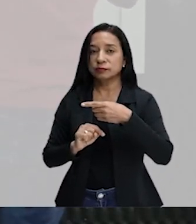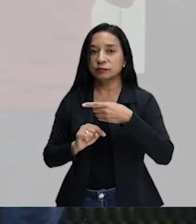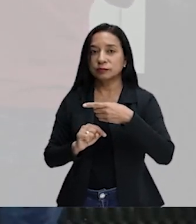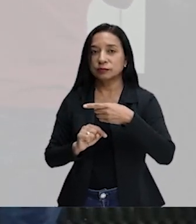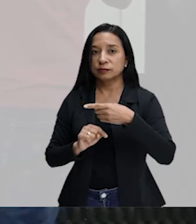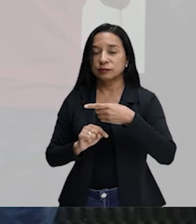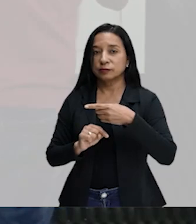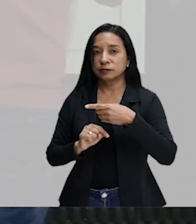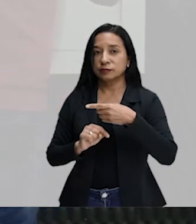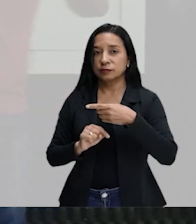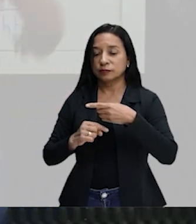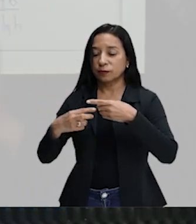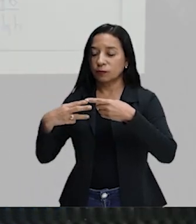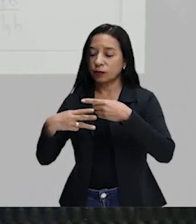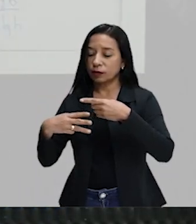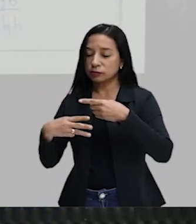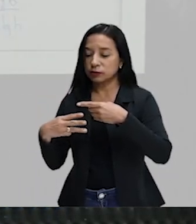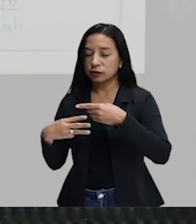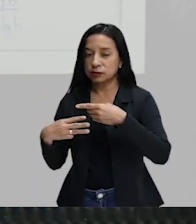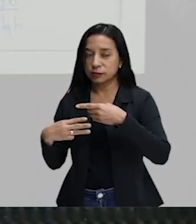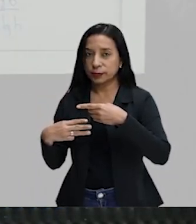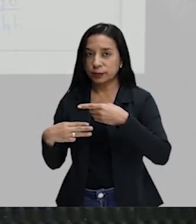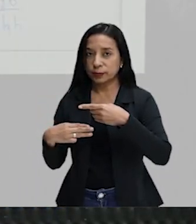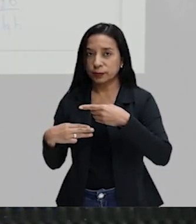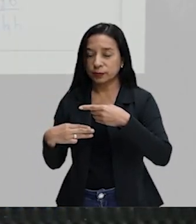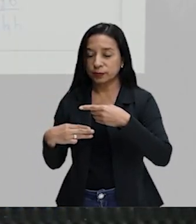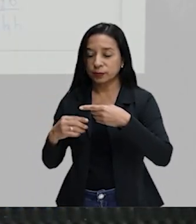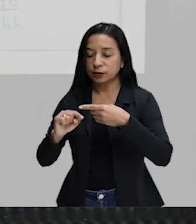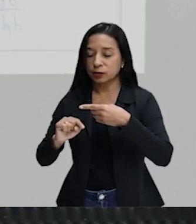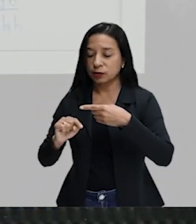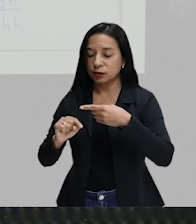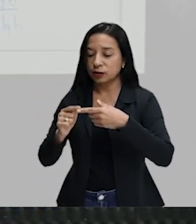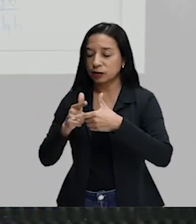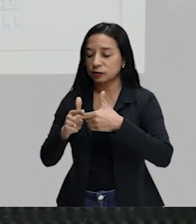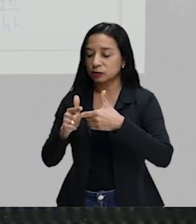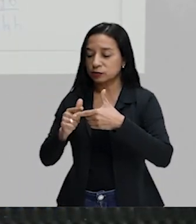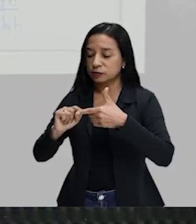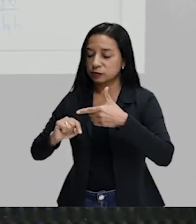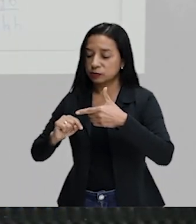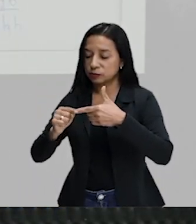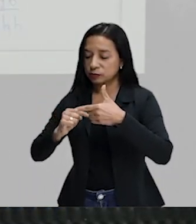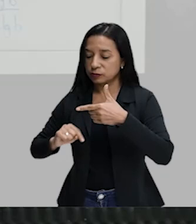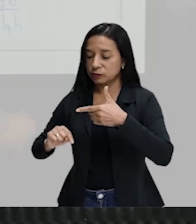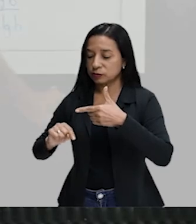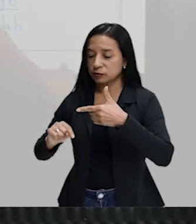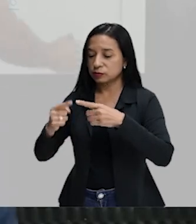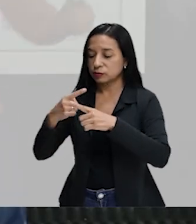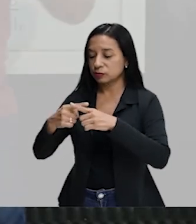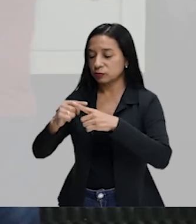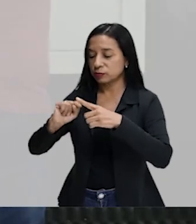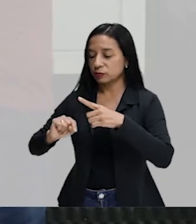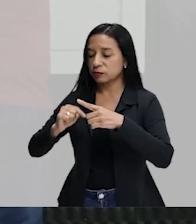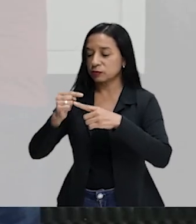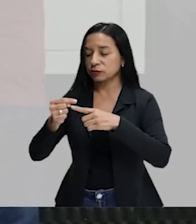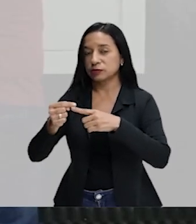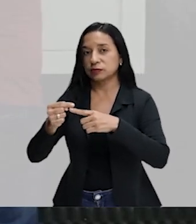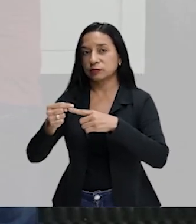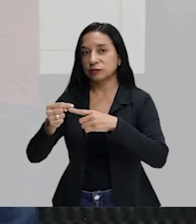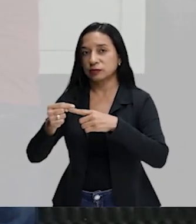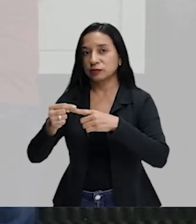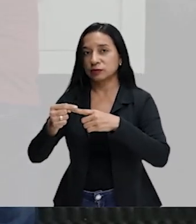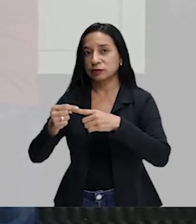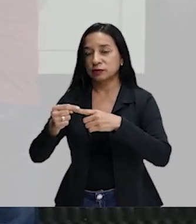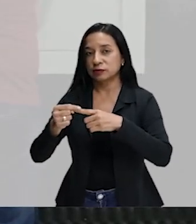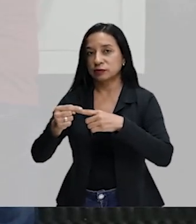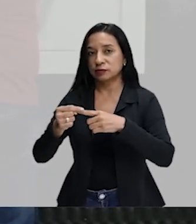tirar o mínimo também, que é 3. Divide pelo de baixo, multiplica pelo de cima. 3 dividido por 1